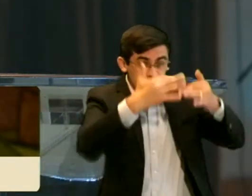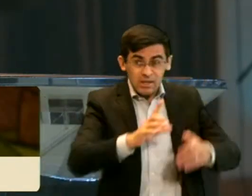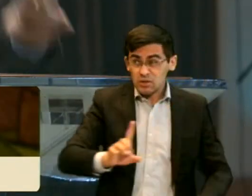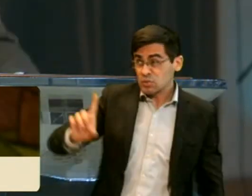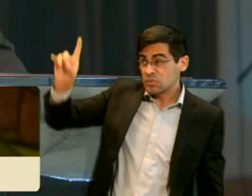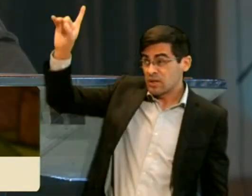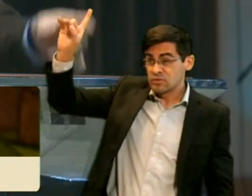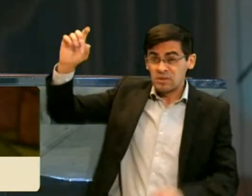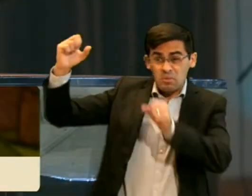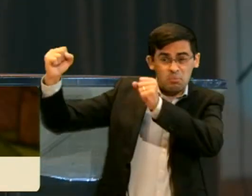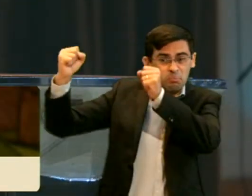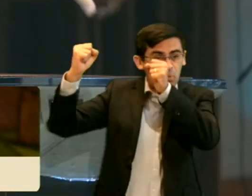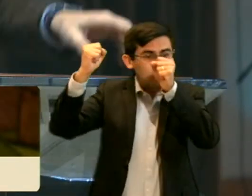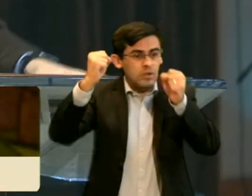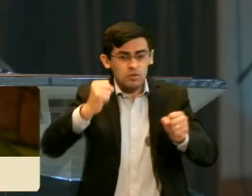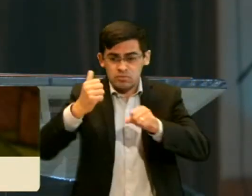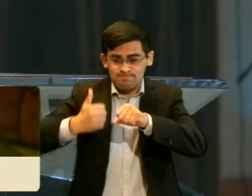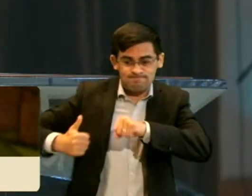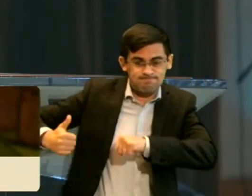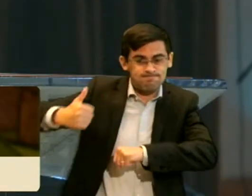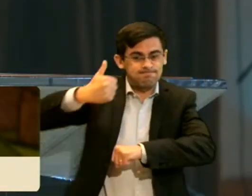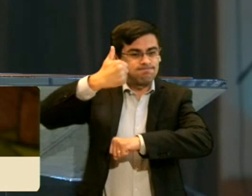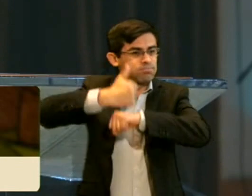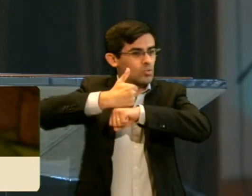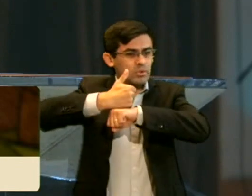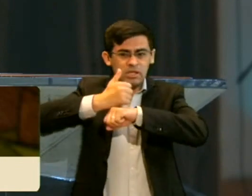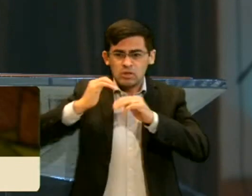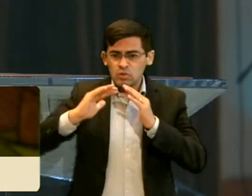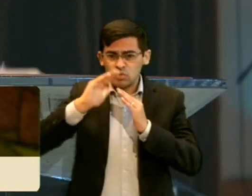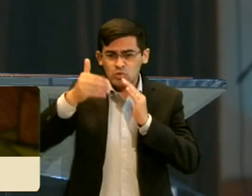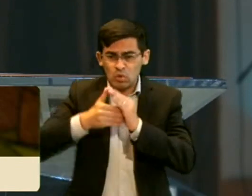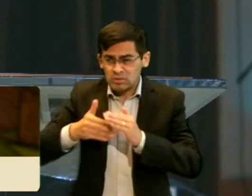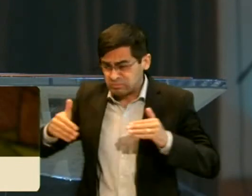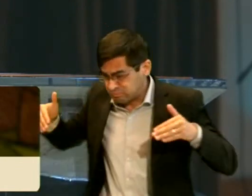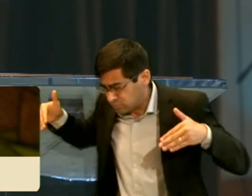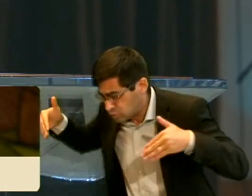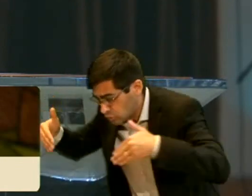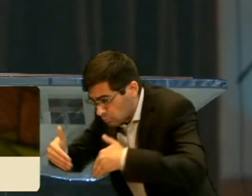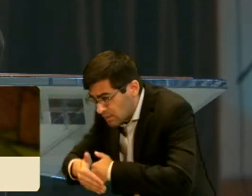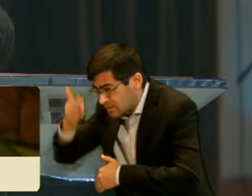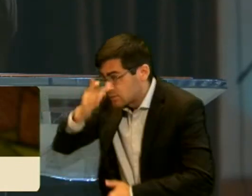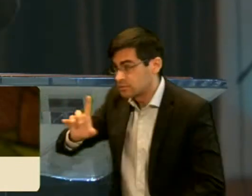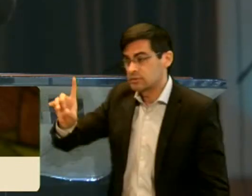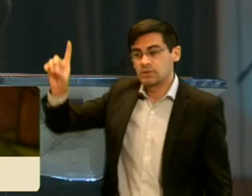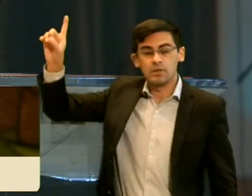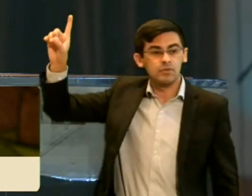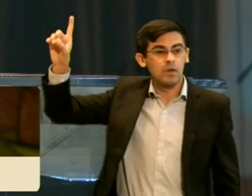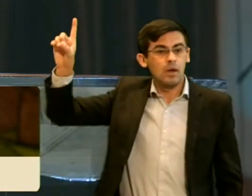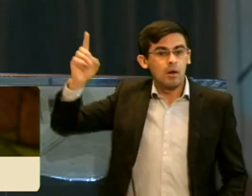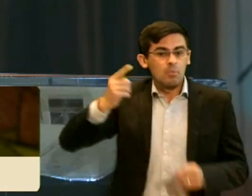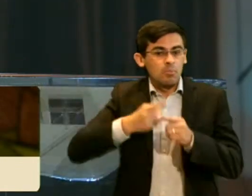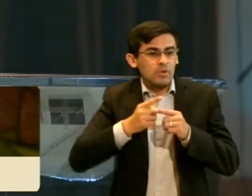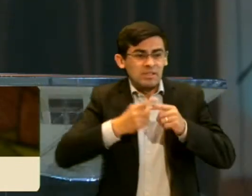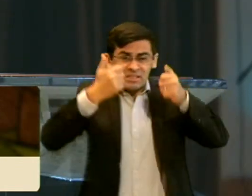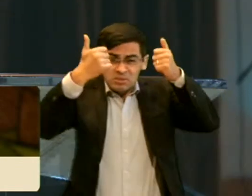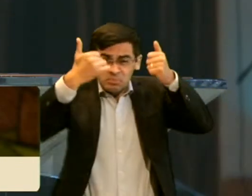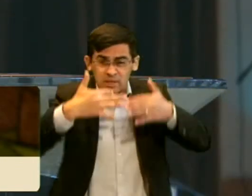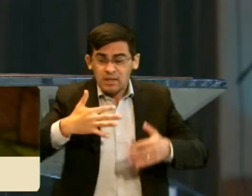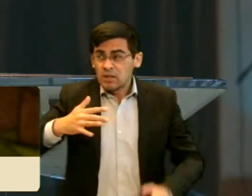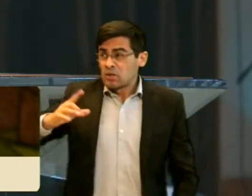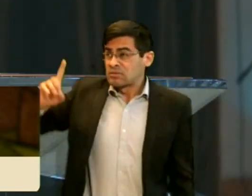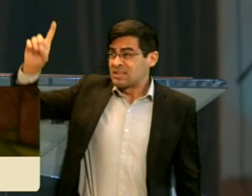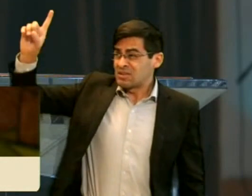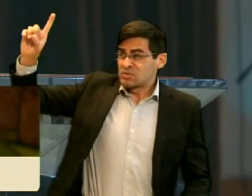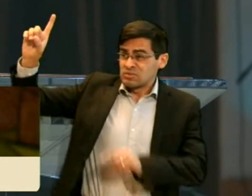dos soberanos, toda a autoridade está sujeita diante dele. A Bíblia fala que quando ele passa pelas portas,